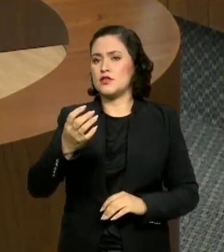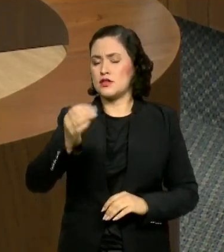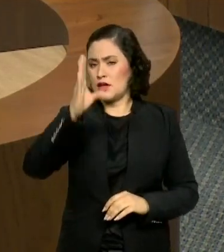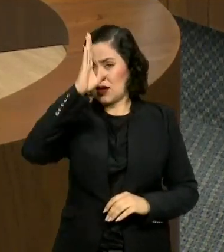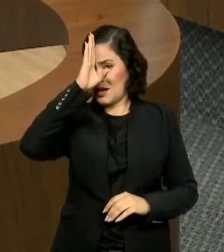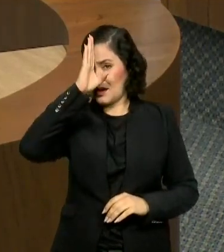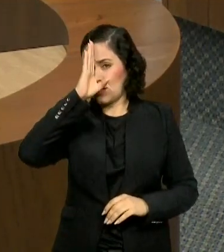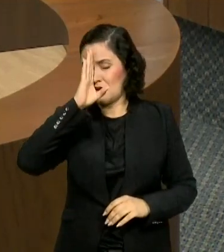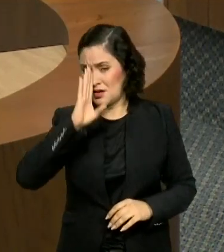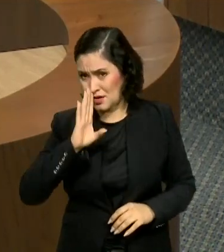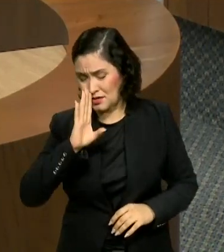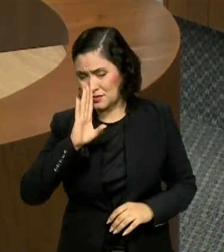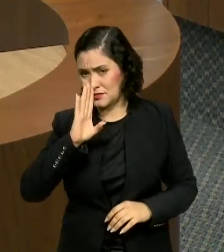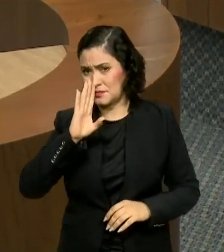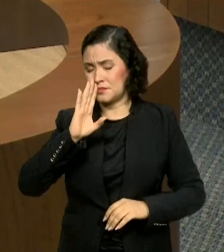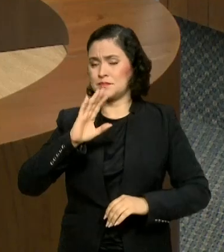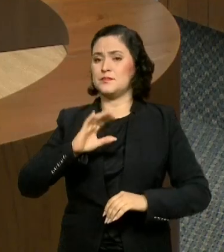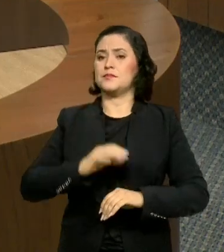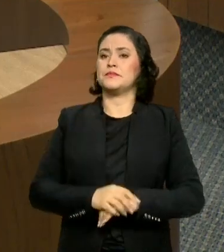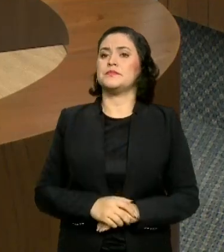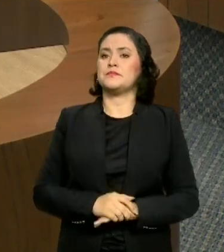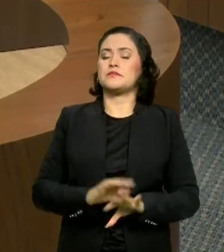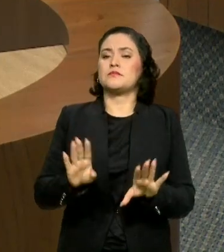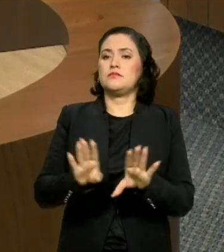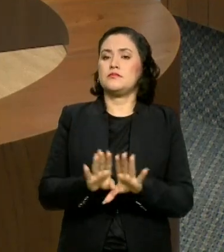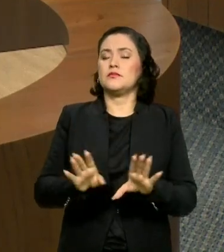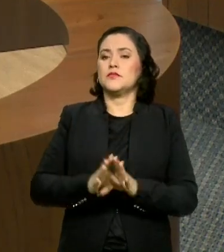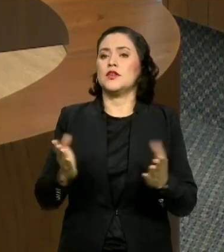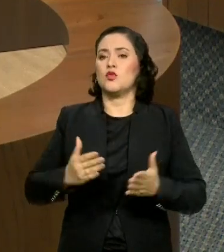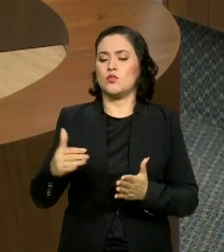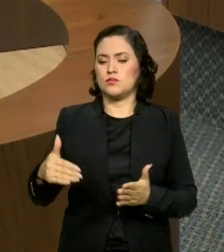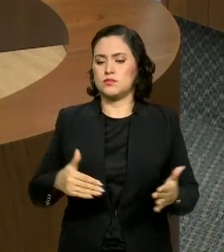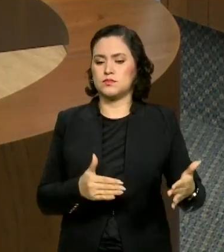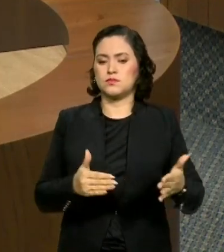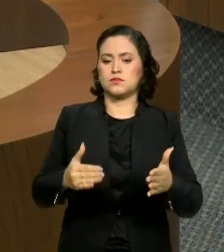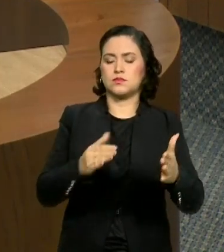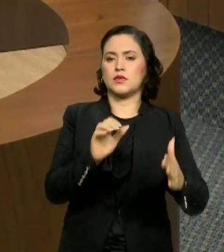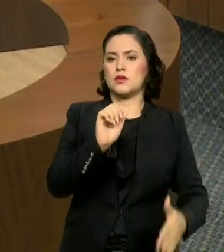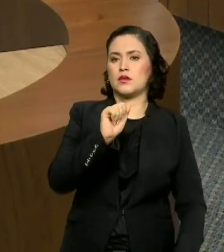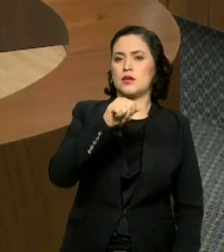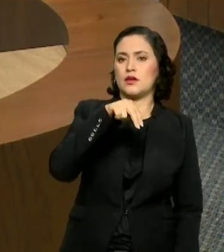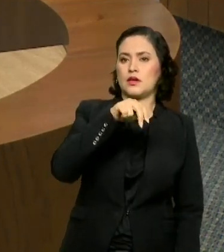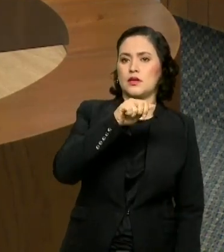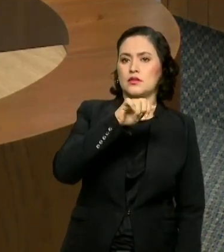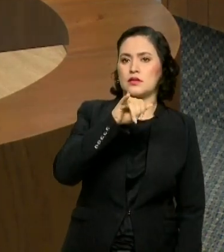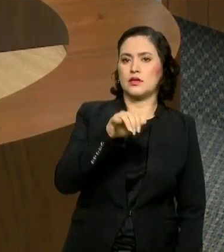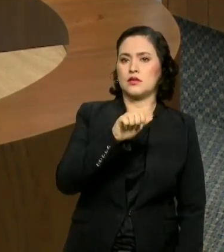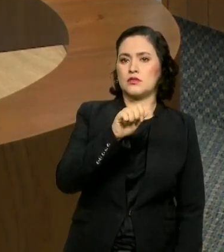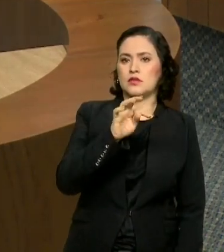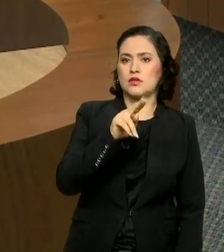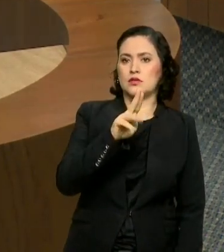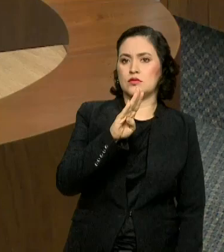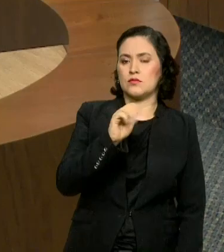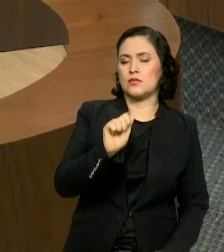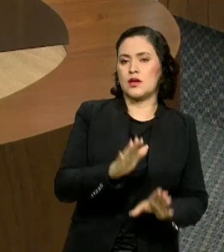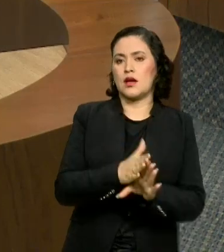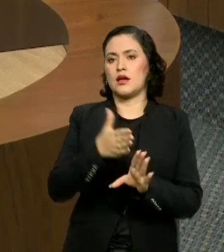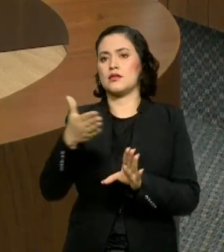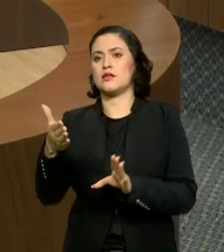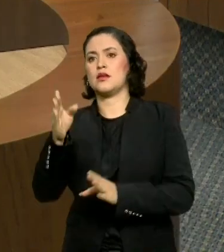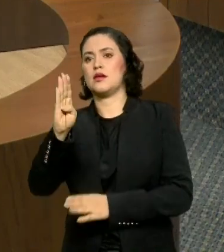será construída a estrada que liga Anajatuba a Bacurituba. Todas essas nossas proposições sempre